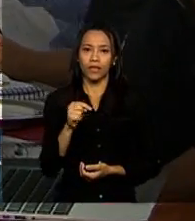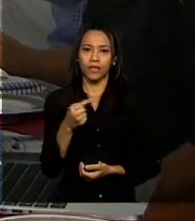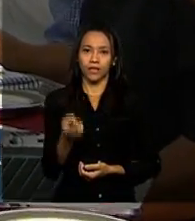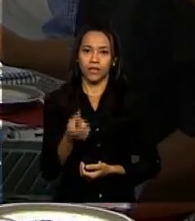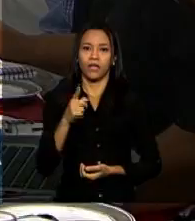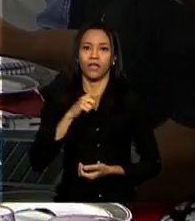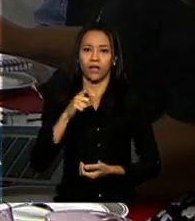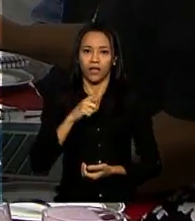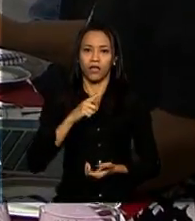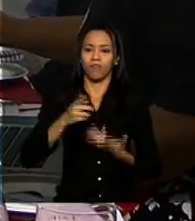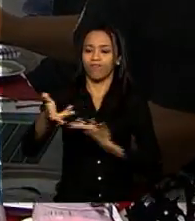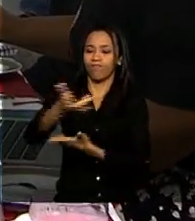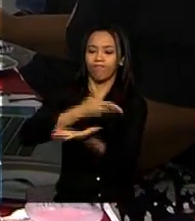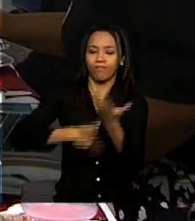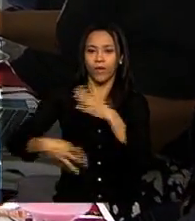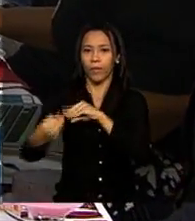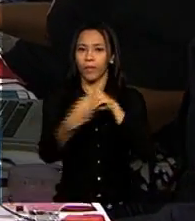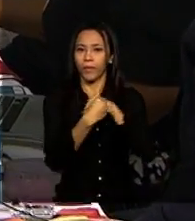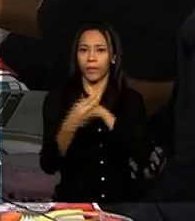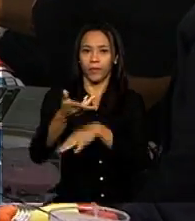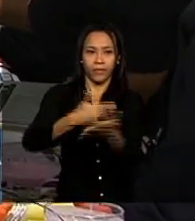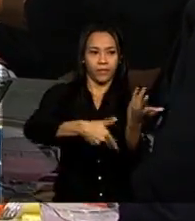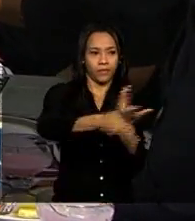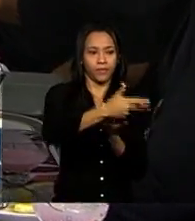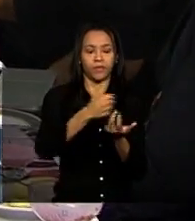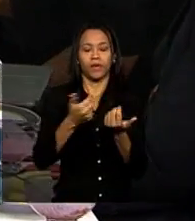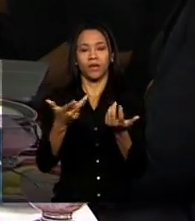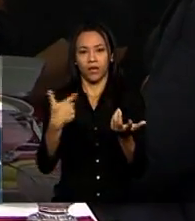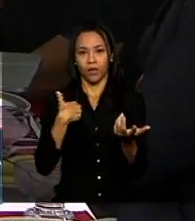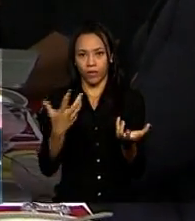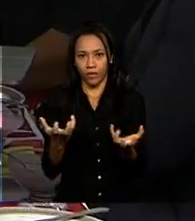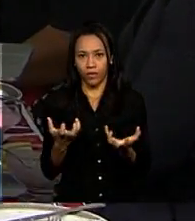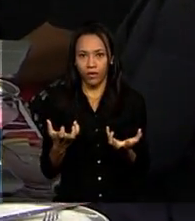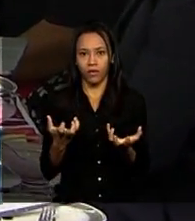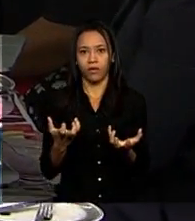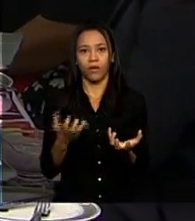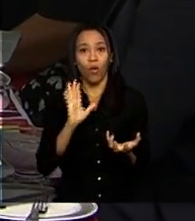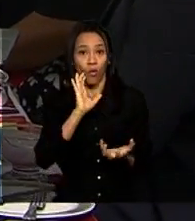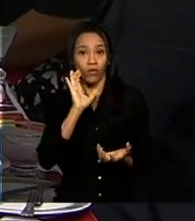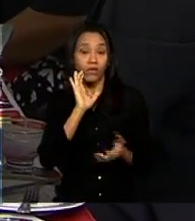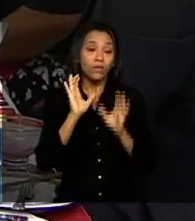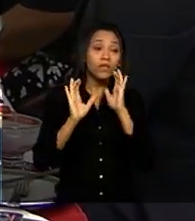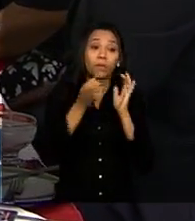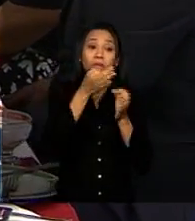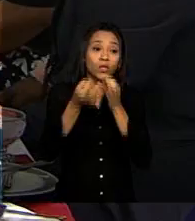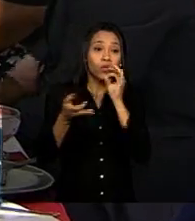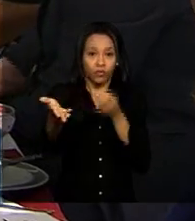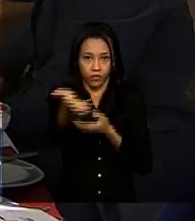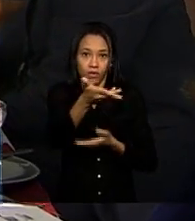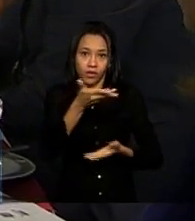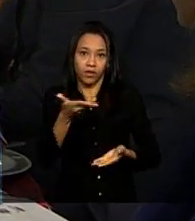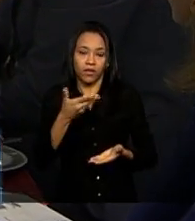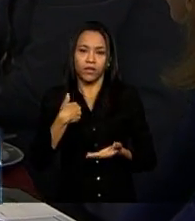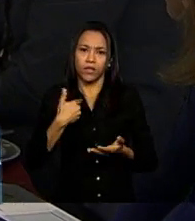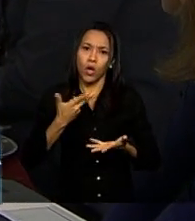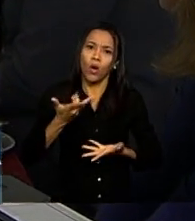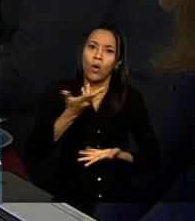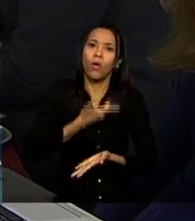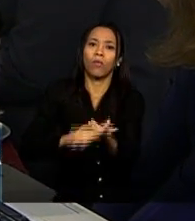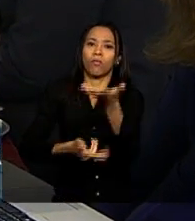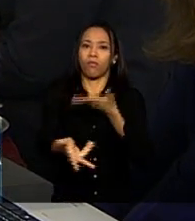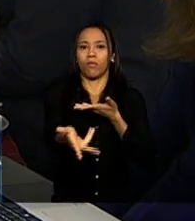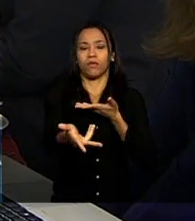multilaterais trilaterais quer dier enfim eu quero eu quero enfim escutar muito você vocês compartilhar muito com vocês as nossas